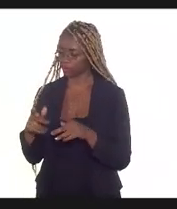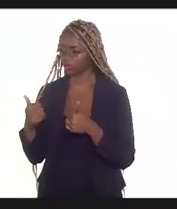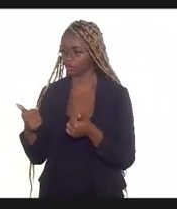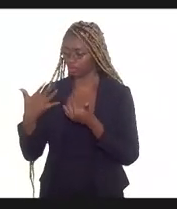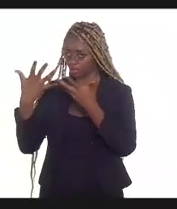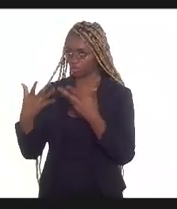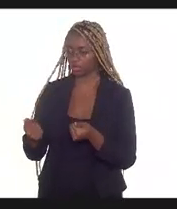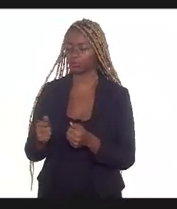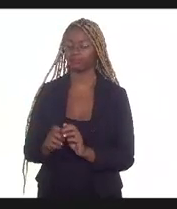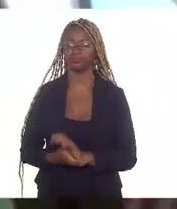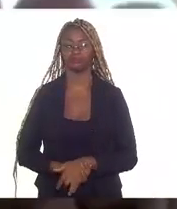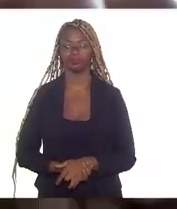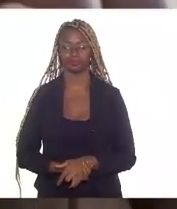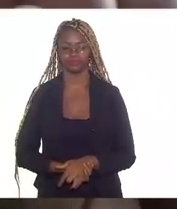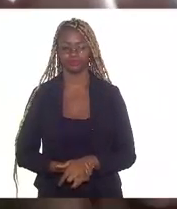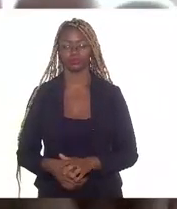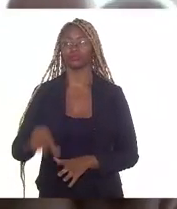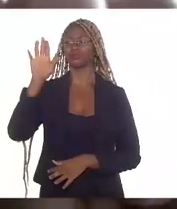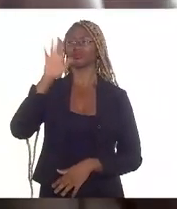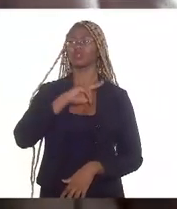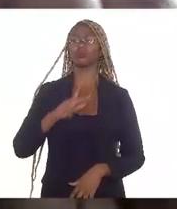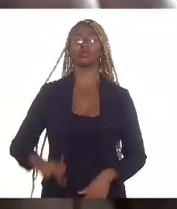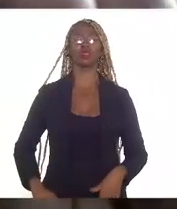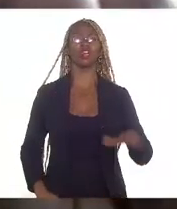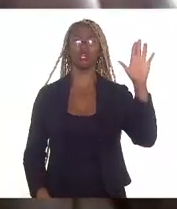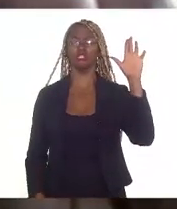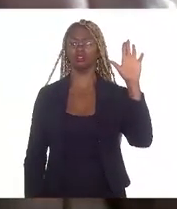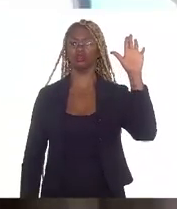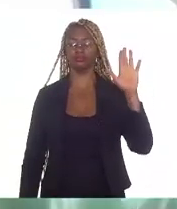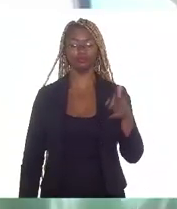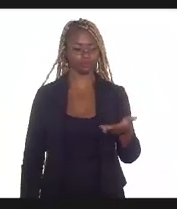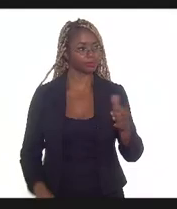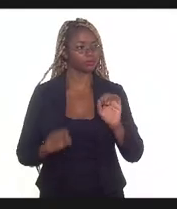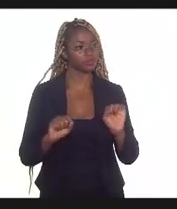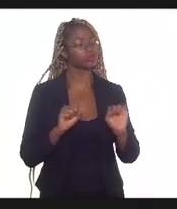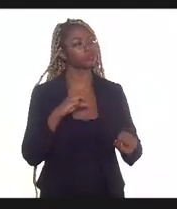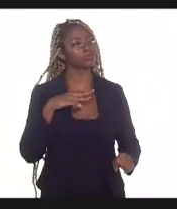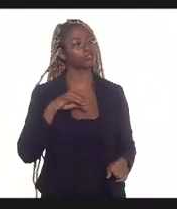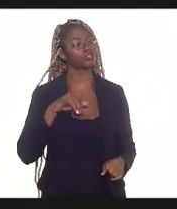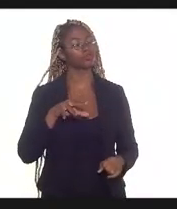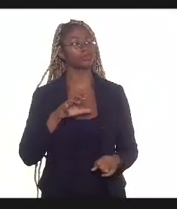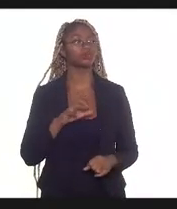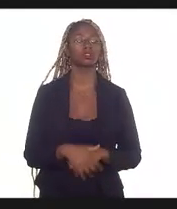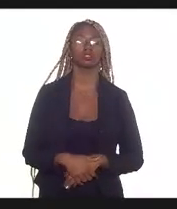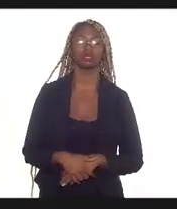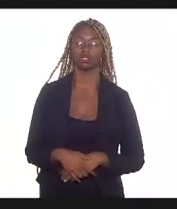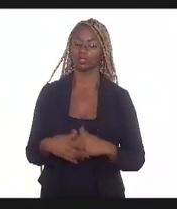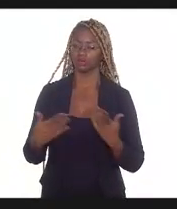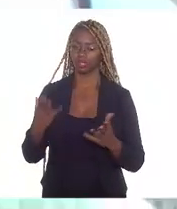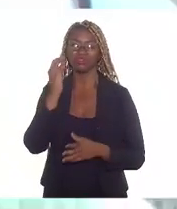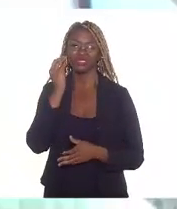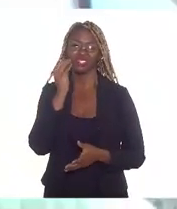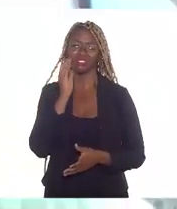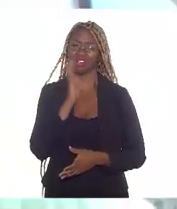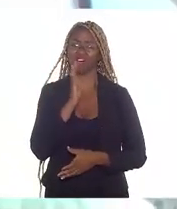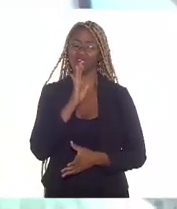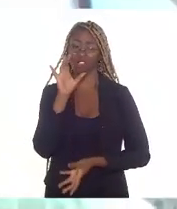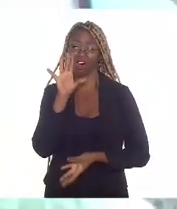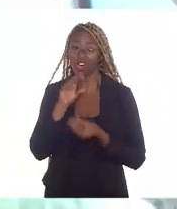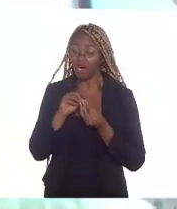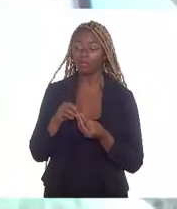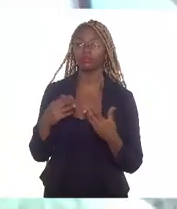concedido. Vocês da palavra. Presidente, pela ordem, Márcio Pacheco. Pela ordem, deputado Carlos Mendes. Eu vou tentar ser bem rápido. É